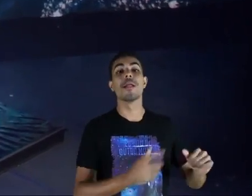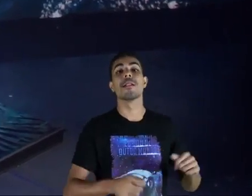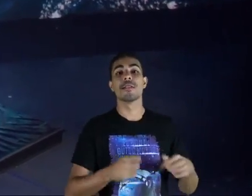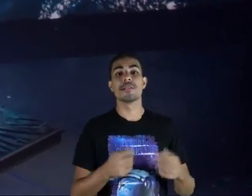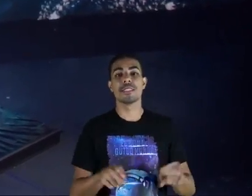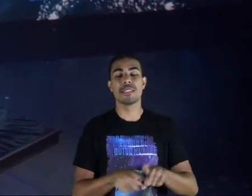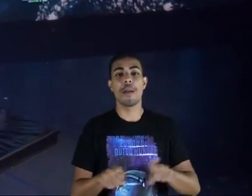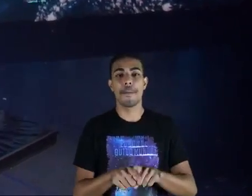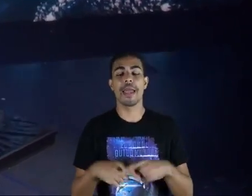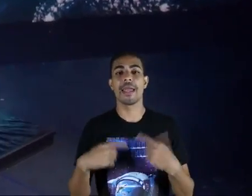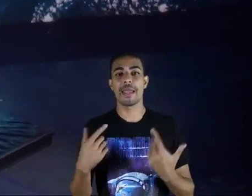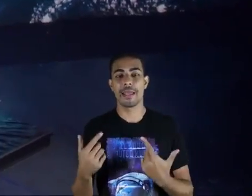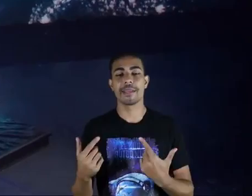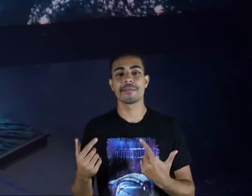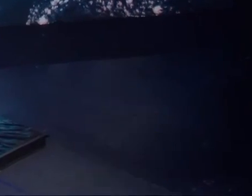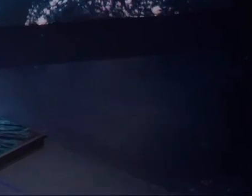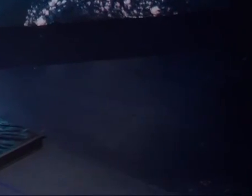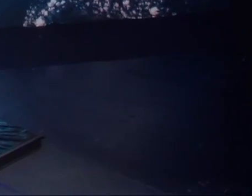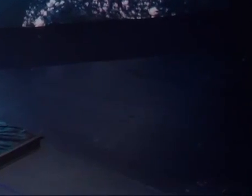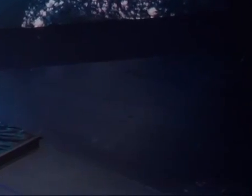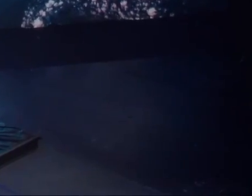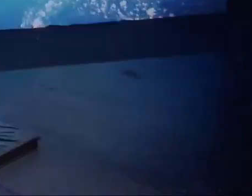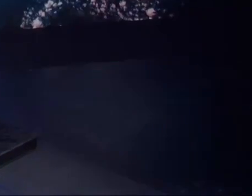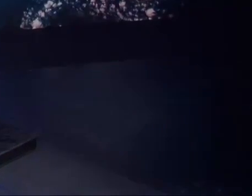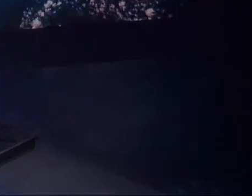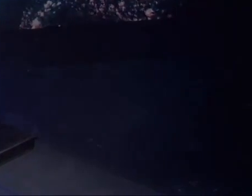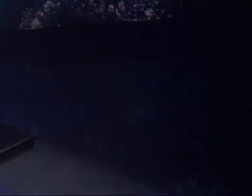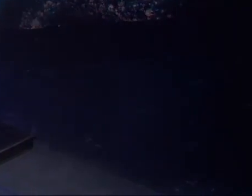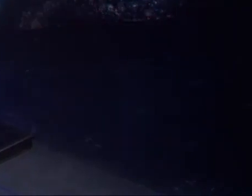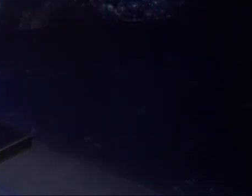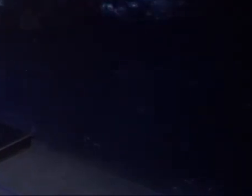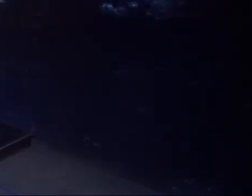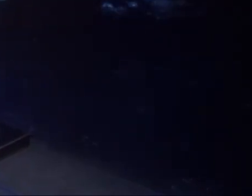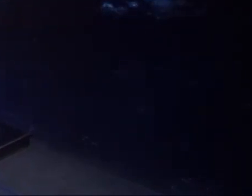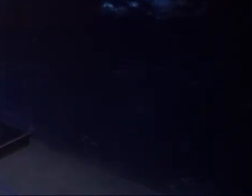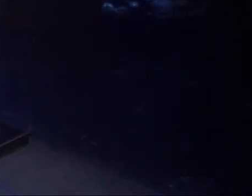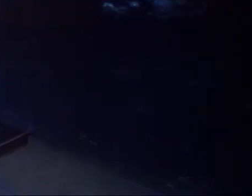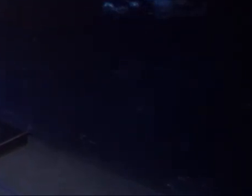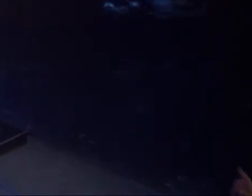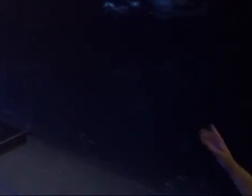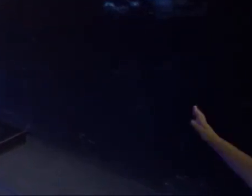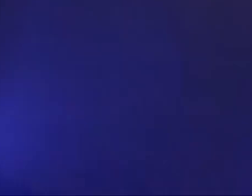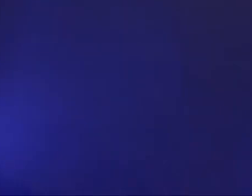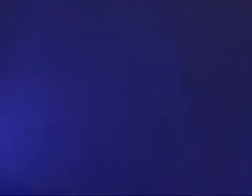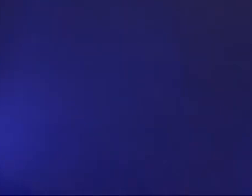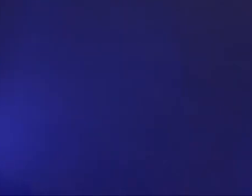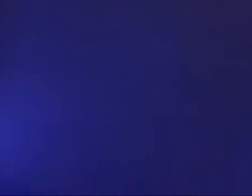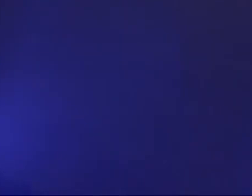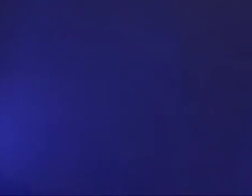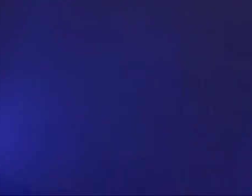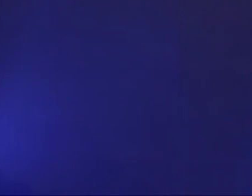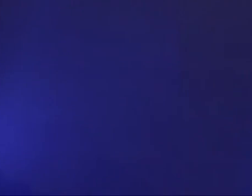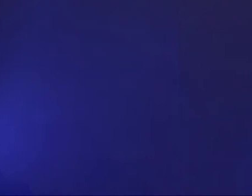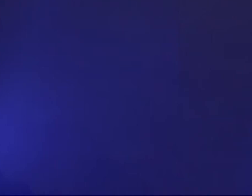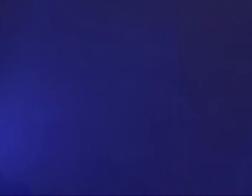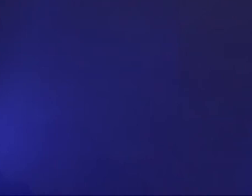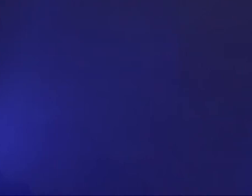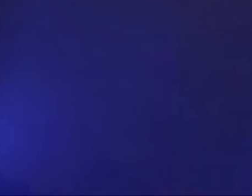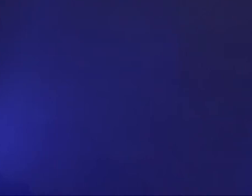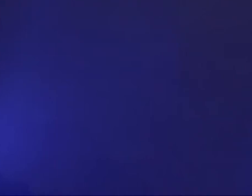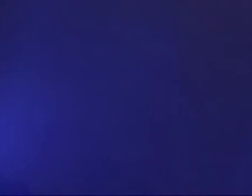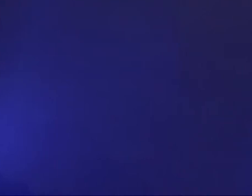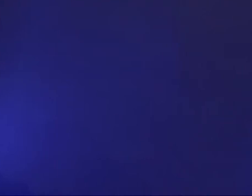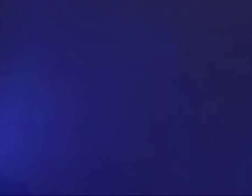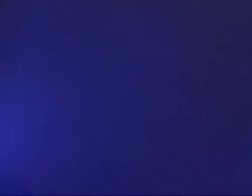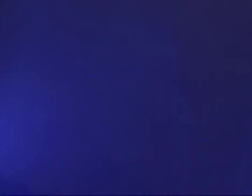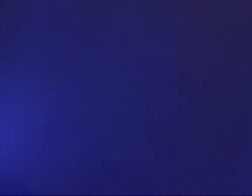o nosso processo abençoado desse super quiz da edição número 2 do Eu Sou de Outro Mundo, ok?